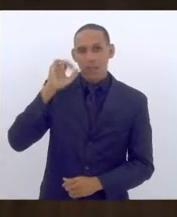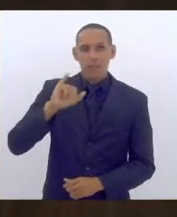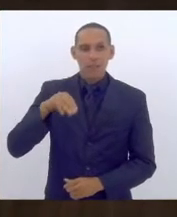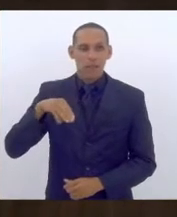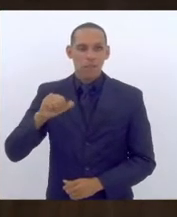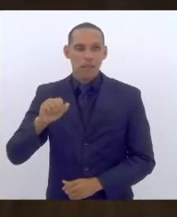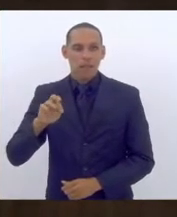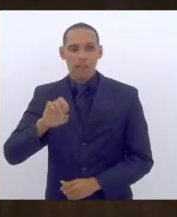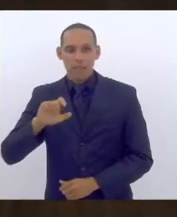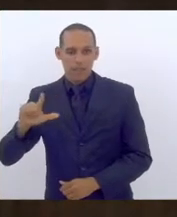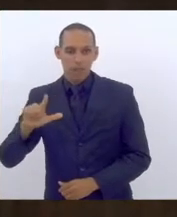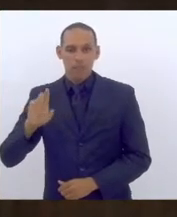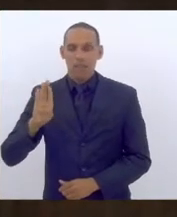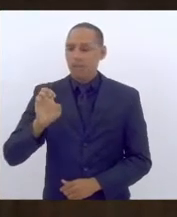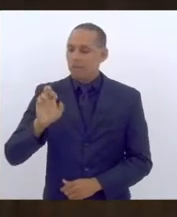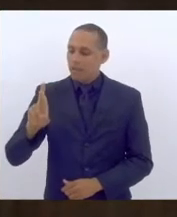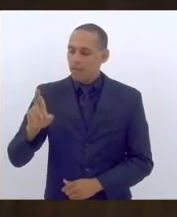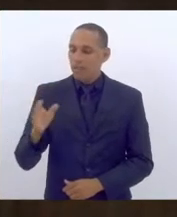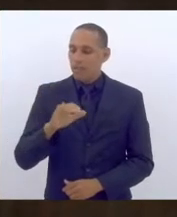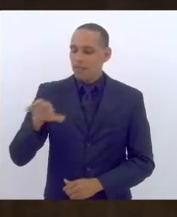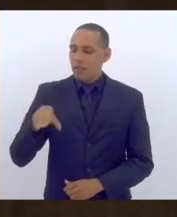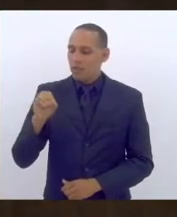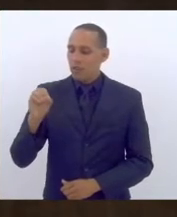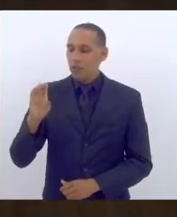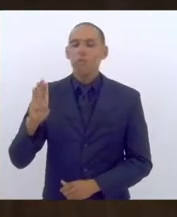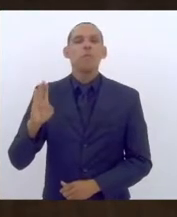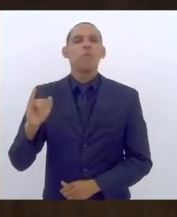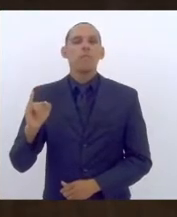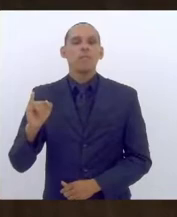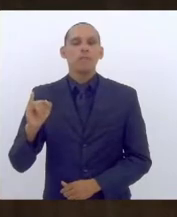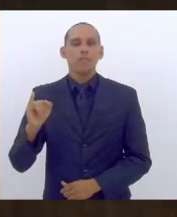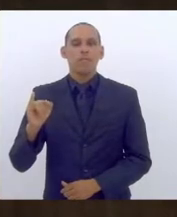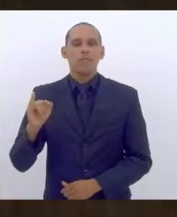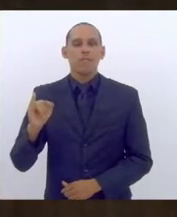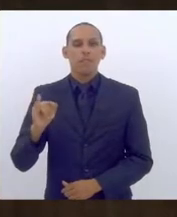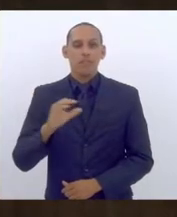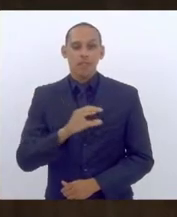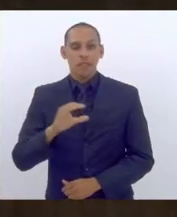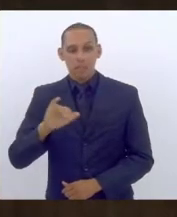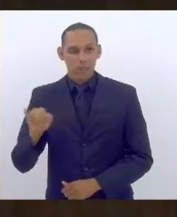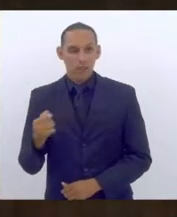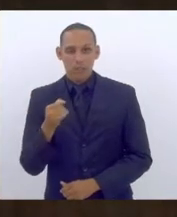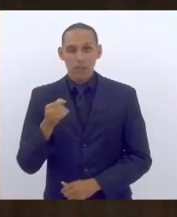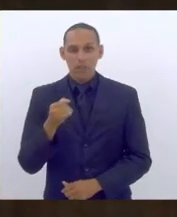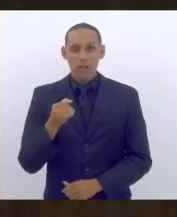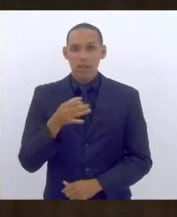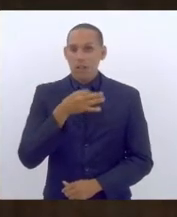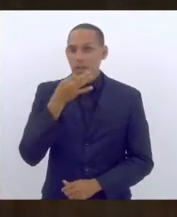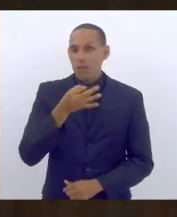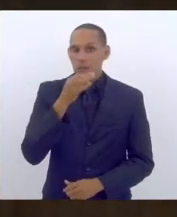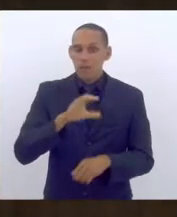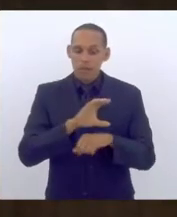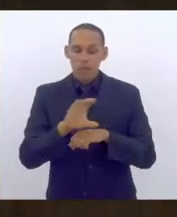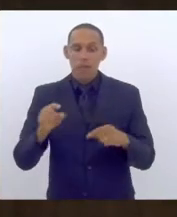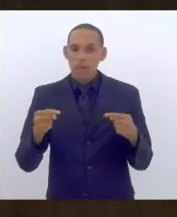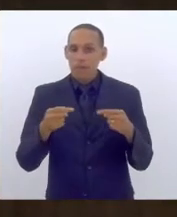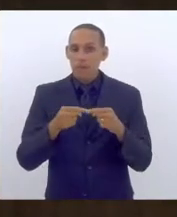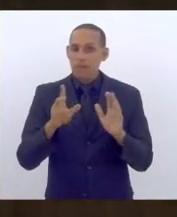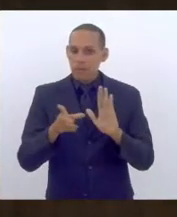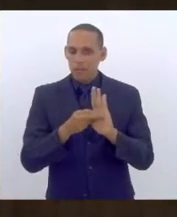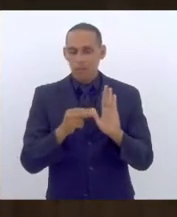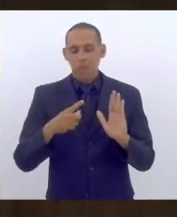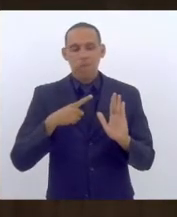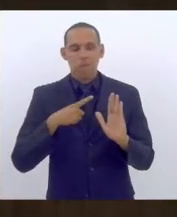Janeiro bairro Jobi pego parecer da comissão de construção de Justiça parecer pela constitucionalidade com